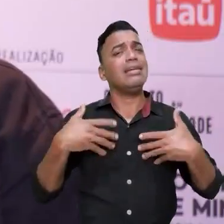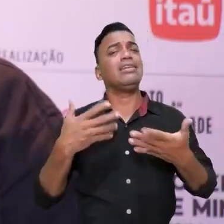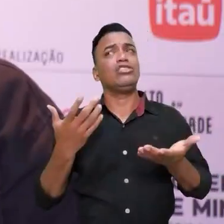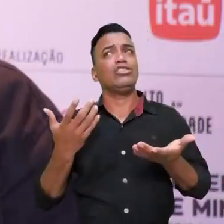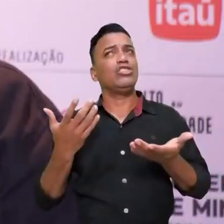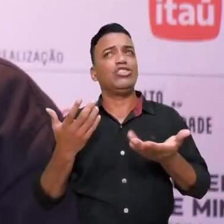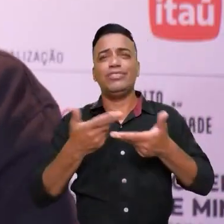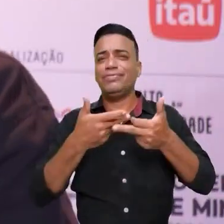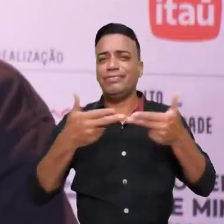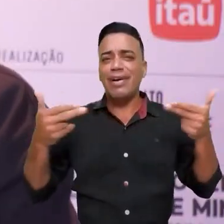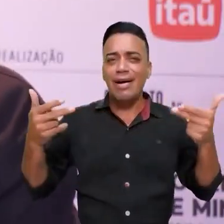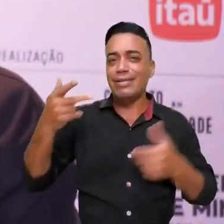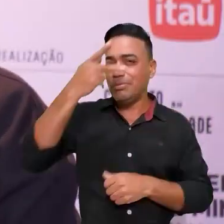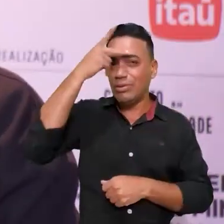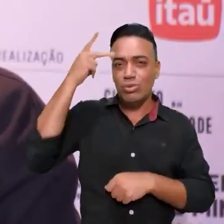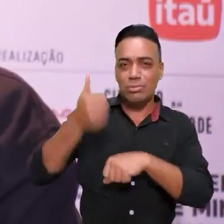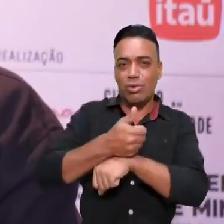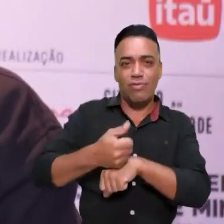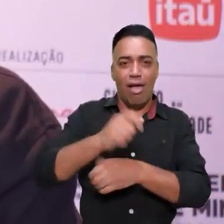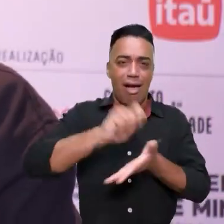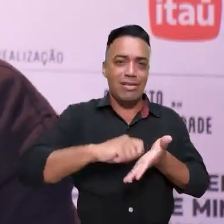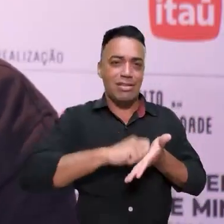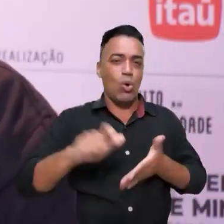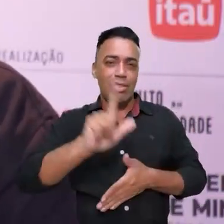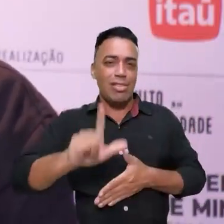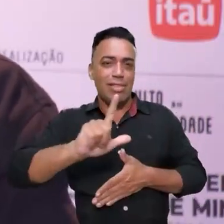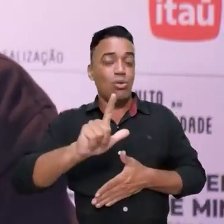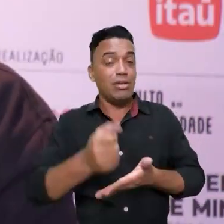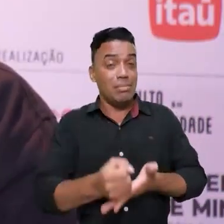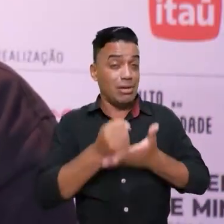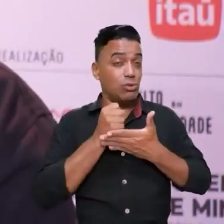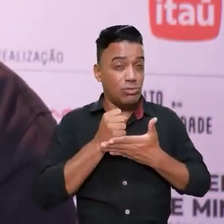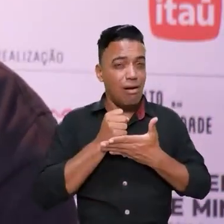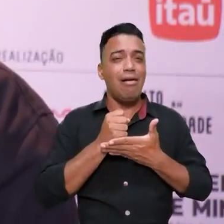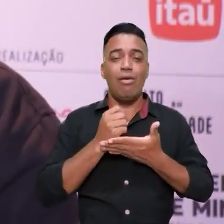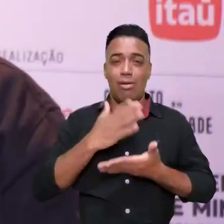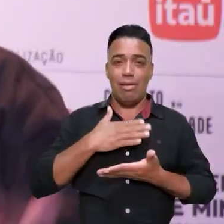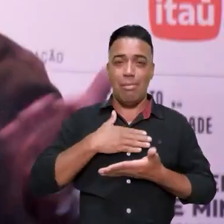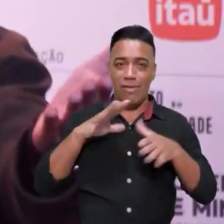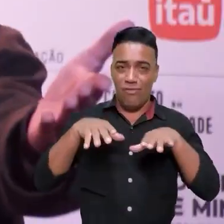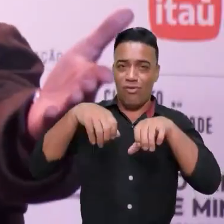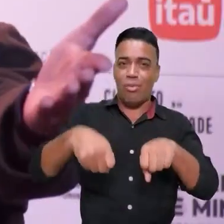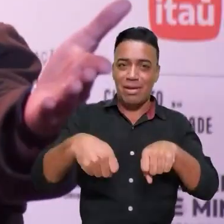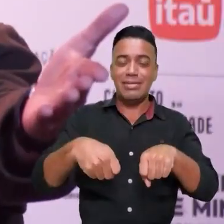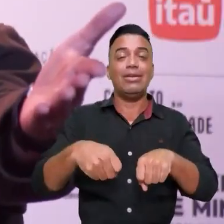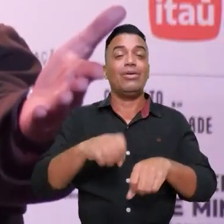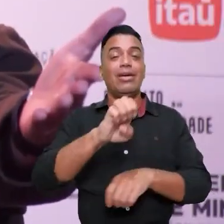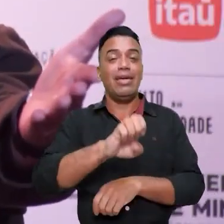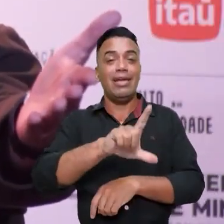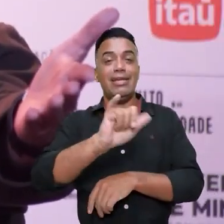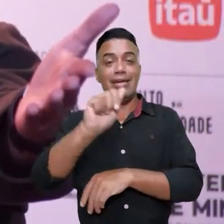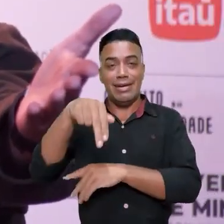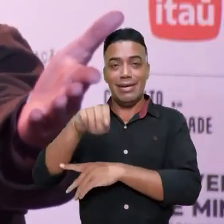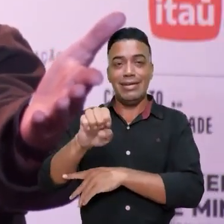estar com muitos escritores que me ajudaram e que me ajudam muito na minha formação. Está aqui Eliane